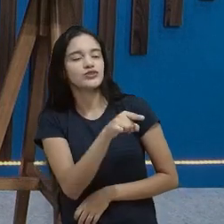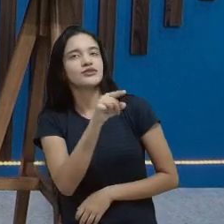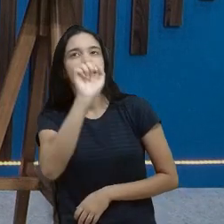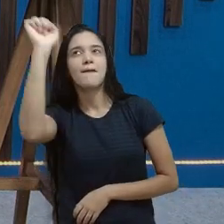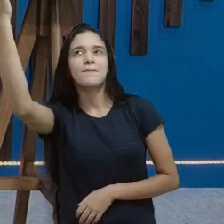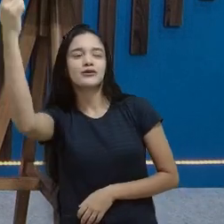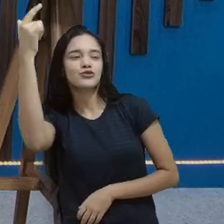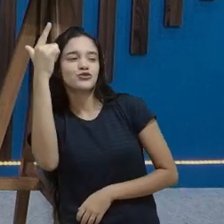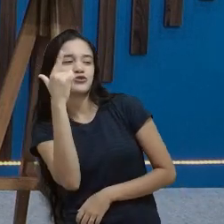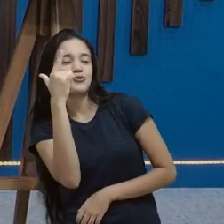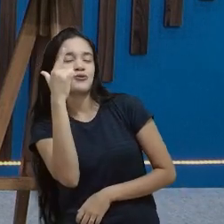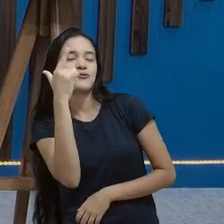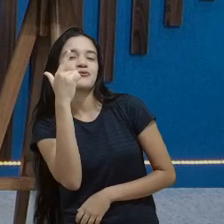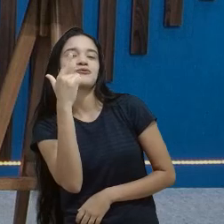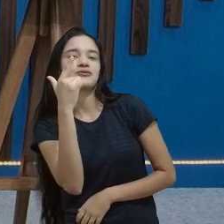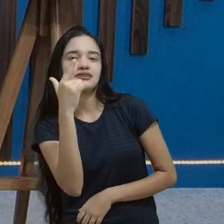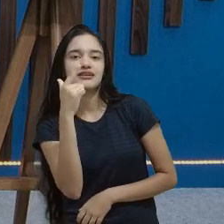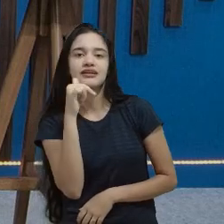não é? Quando